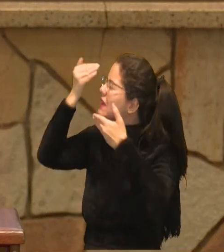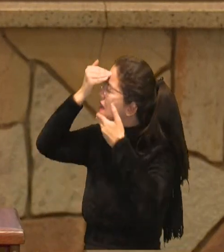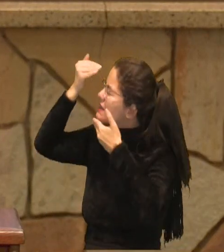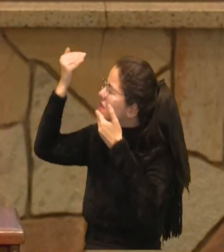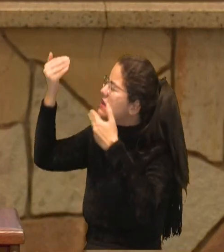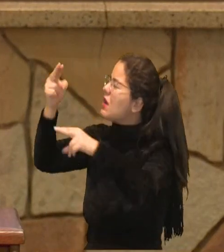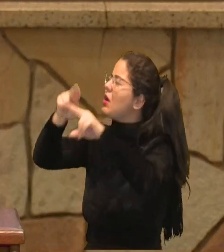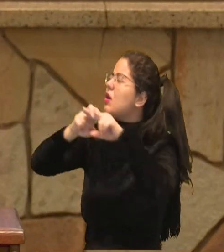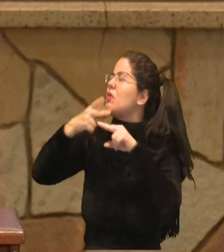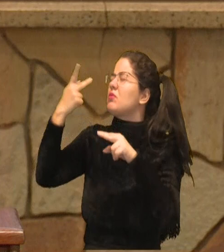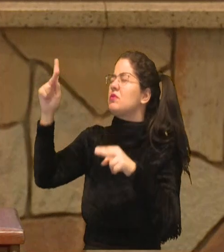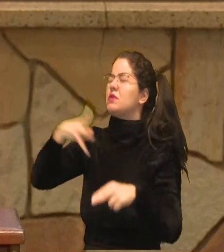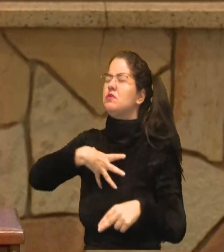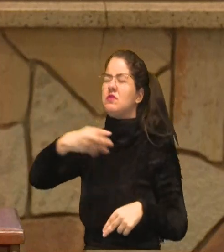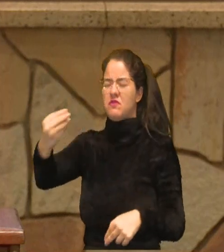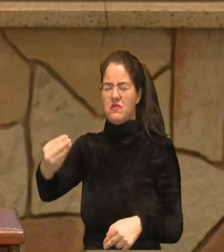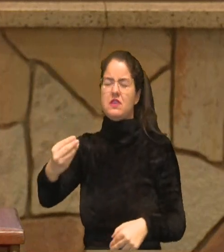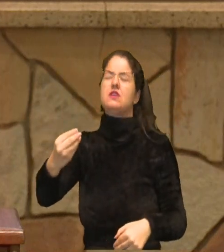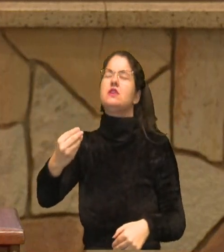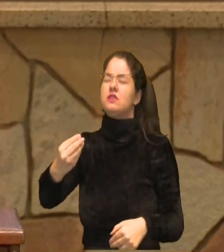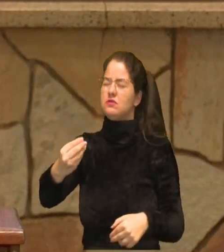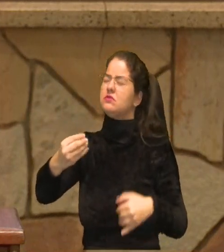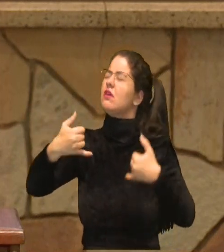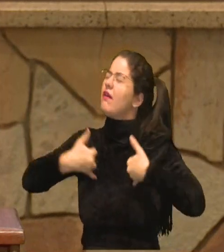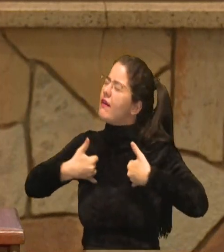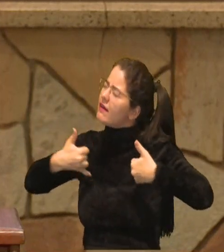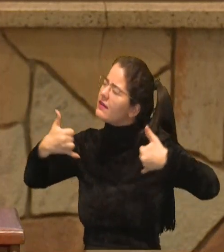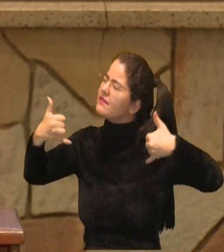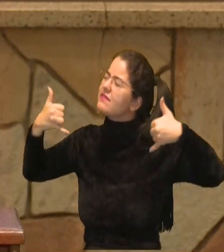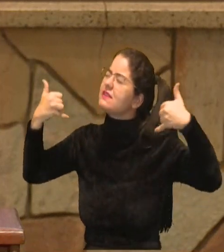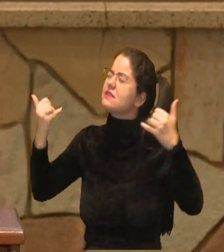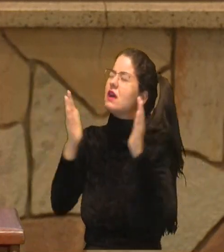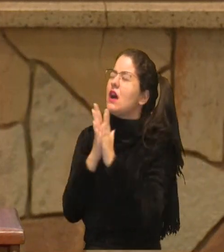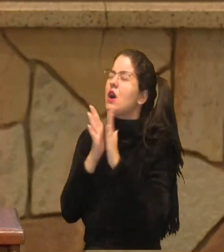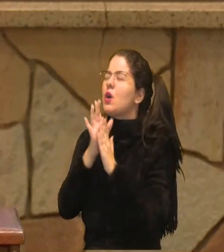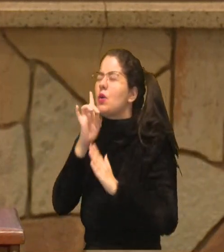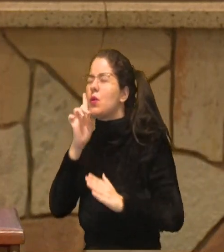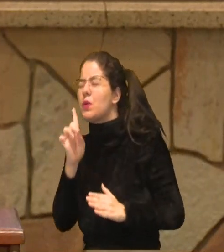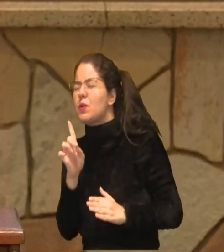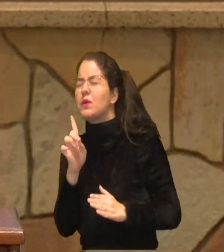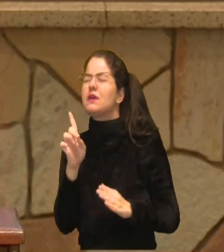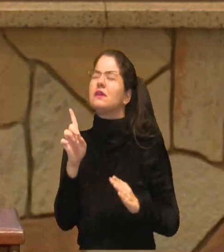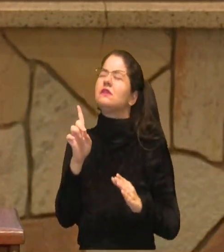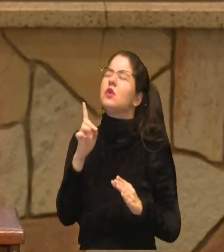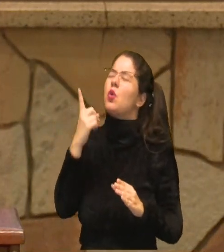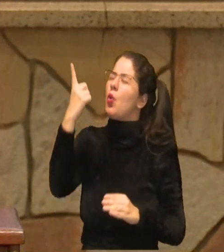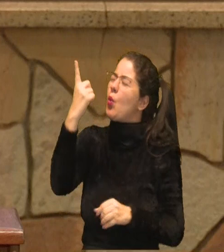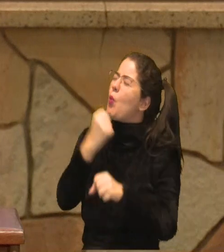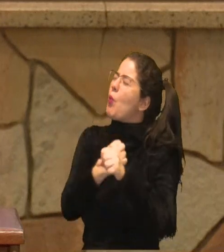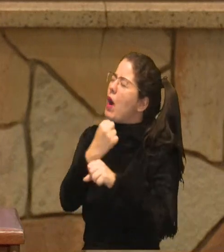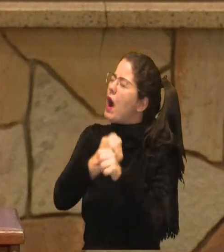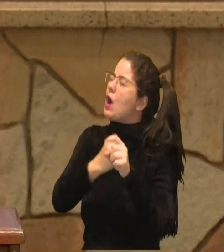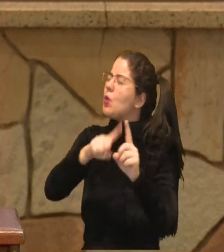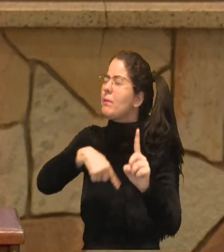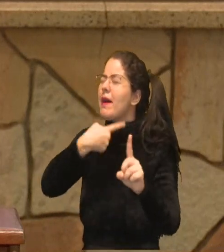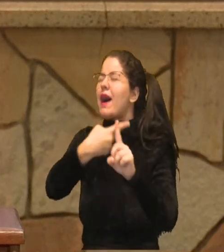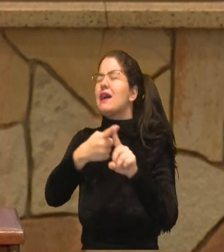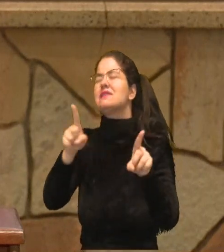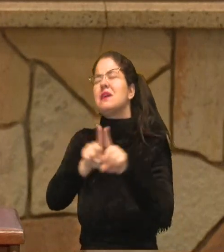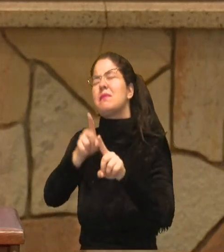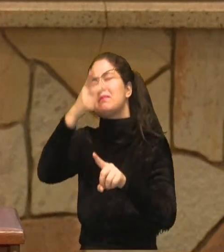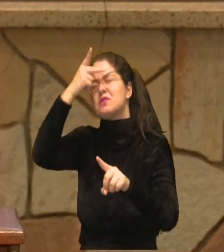Teus filhos que completam, Senhor Deus, mais um ano de vida. Por aqueles que receberam aquela bênção, Pai, há tanto